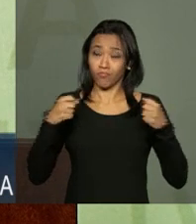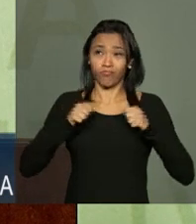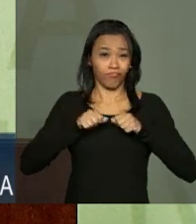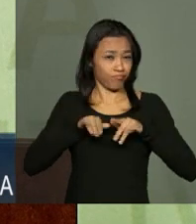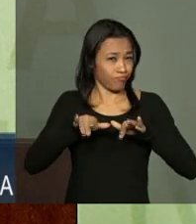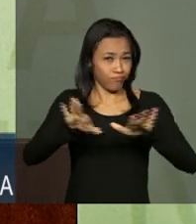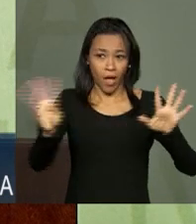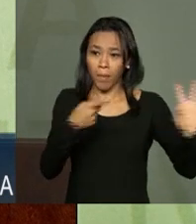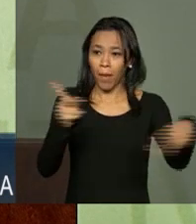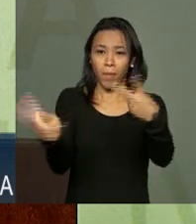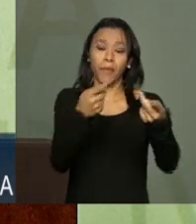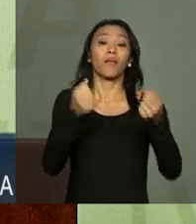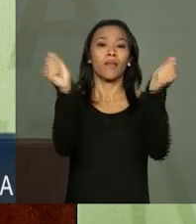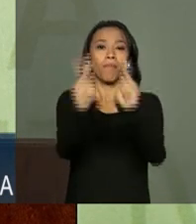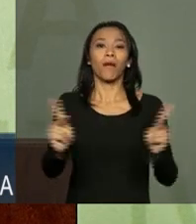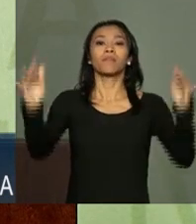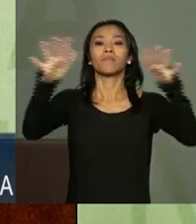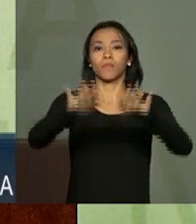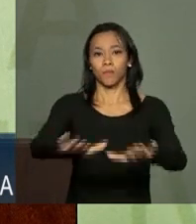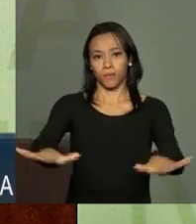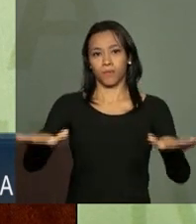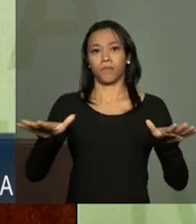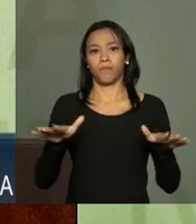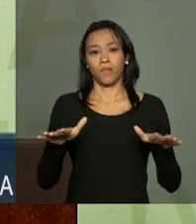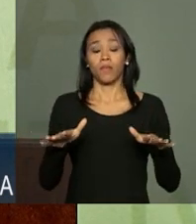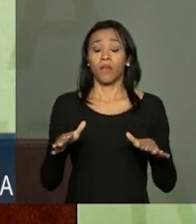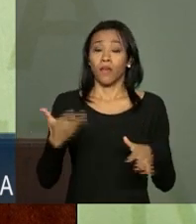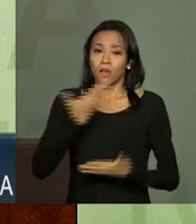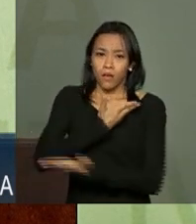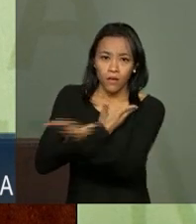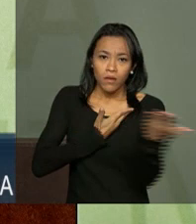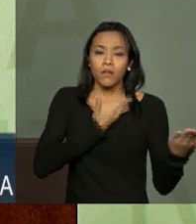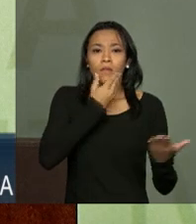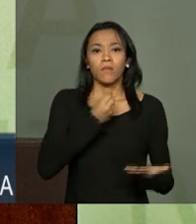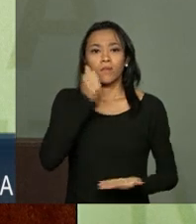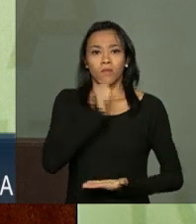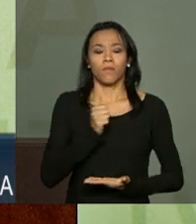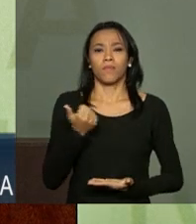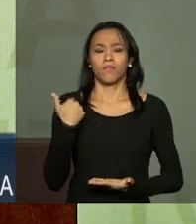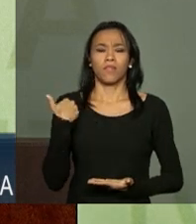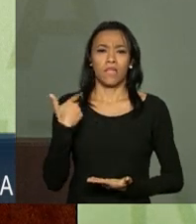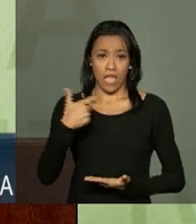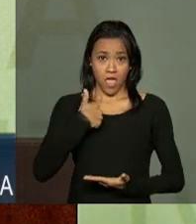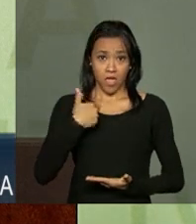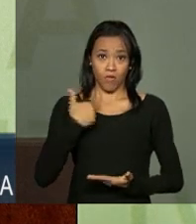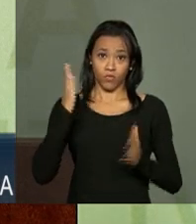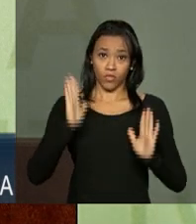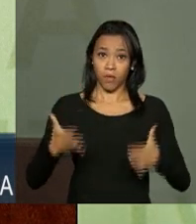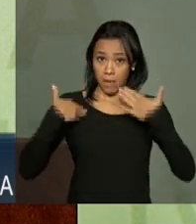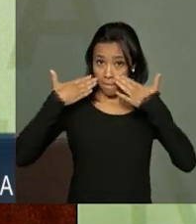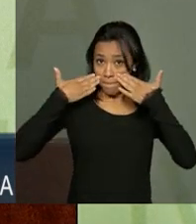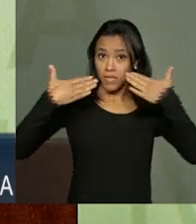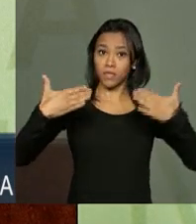ocorra e a paz se instaure. Minhas amigas e meus amigos, desde que eu me apresentei